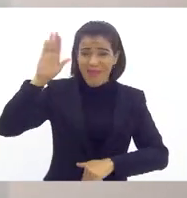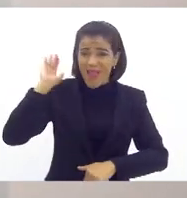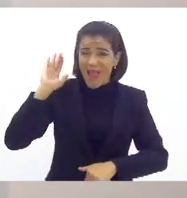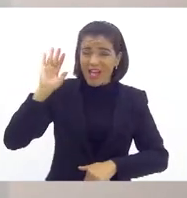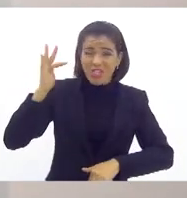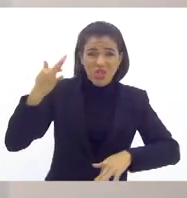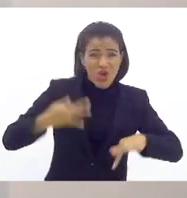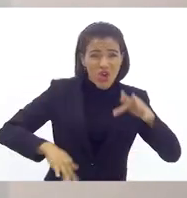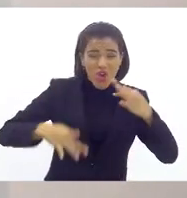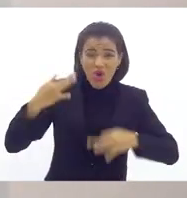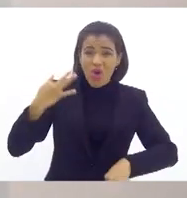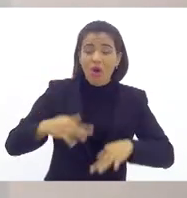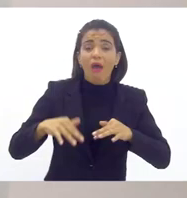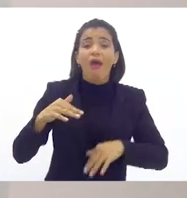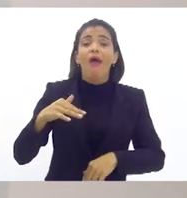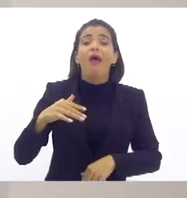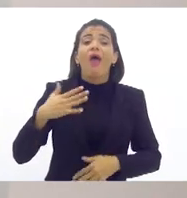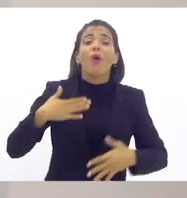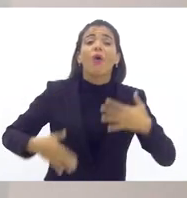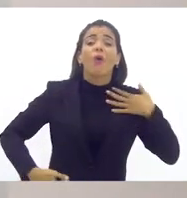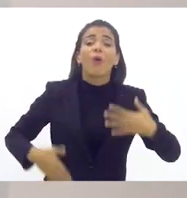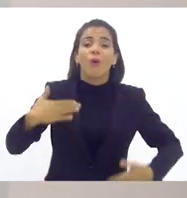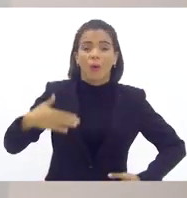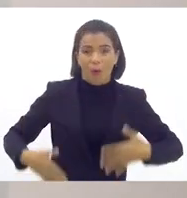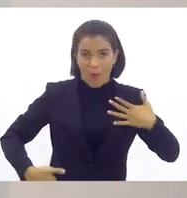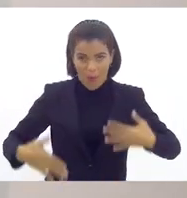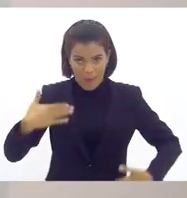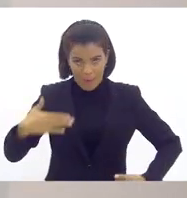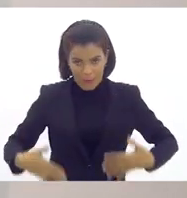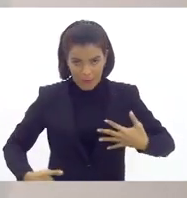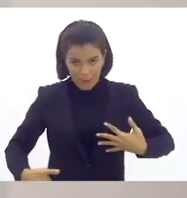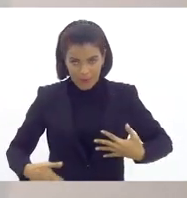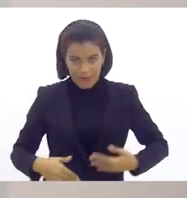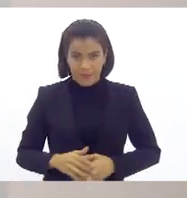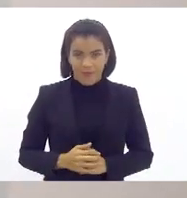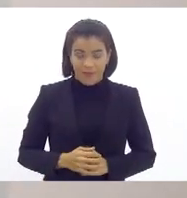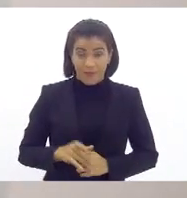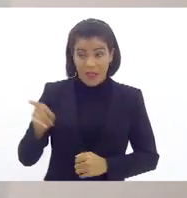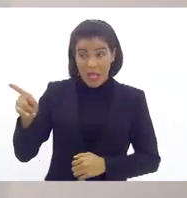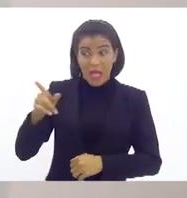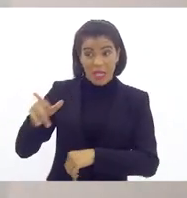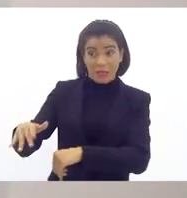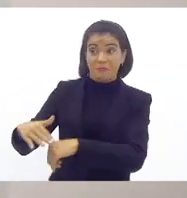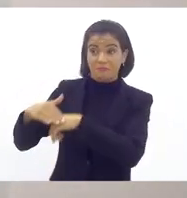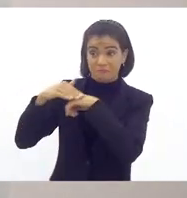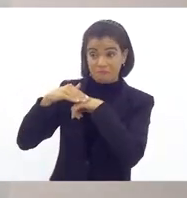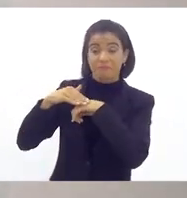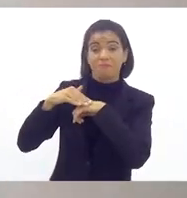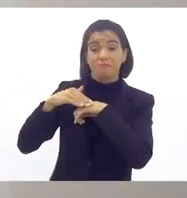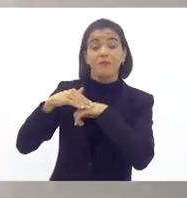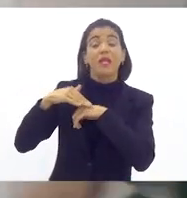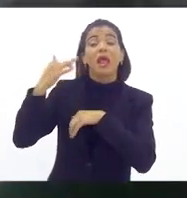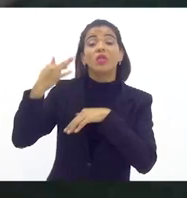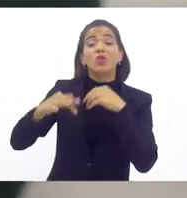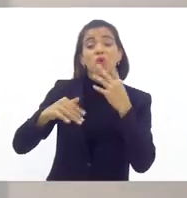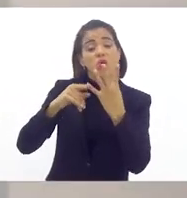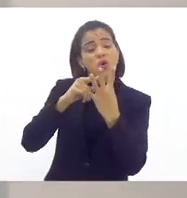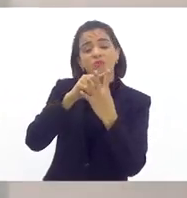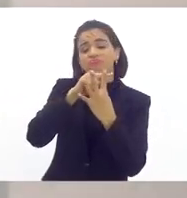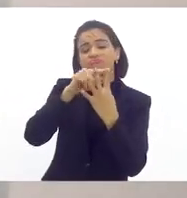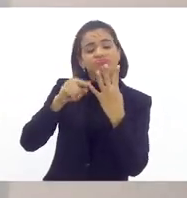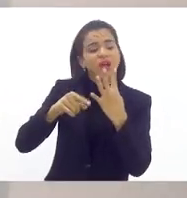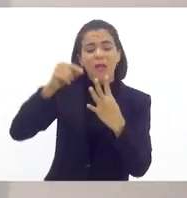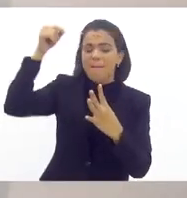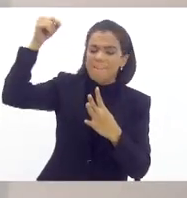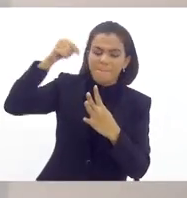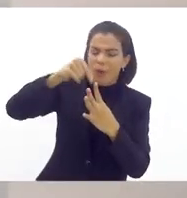dor que existe, é aquela que dói no corpo da gente. Ele chegou a dizer que o nosso dedo espetado por